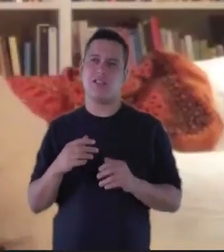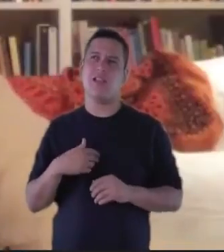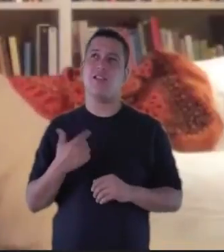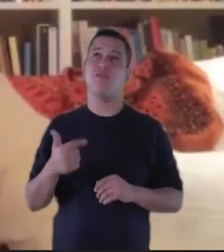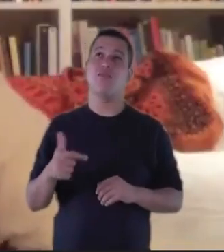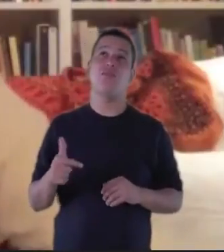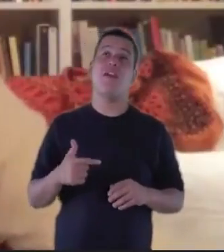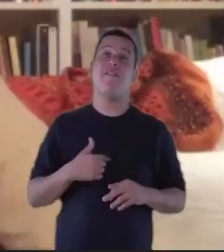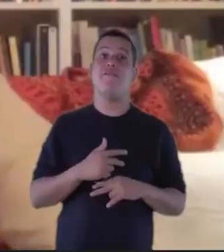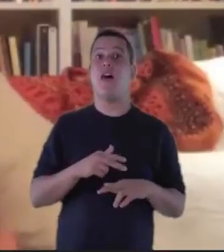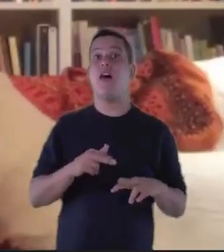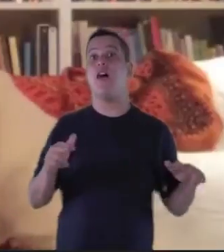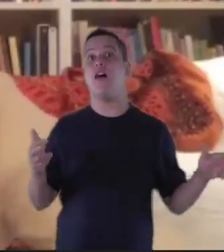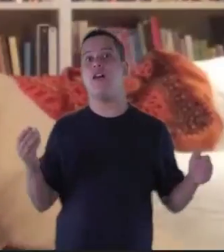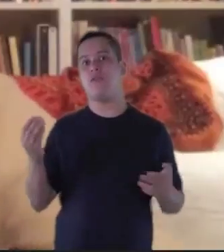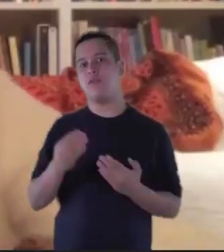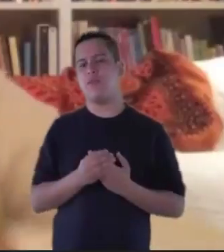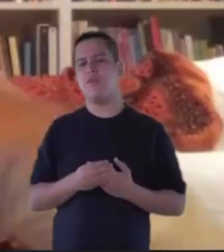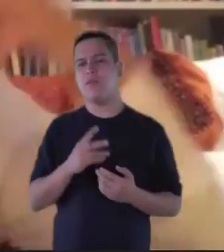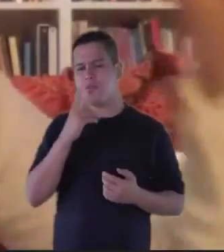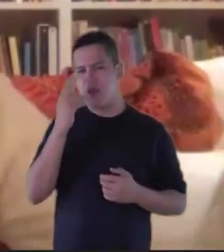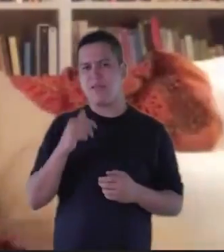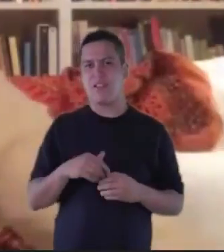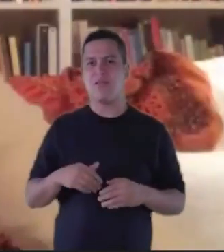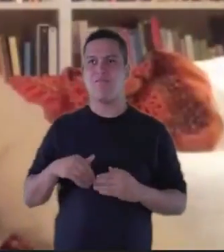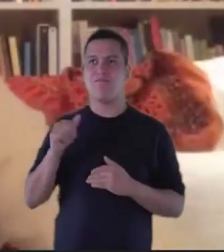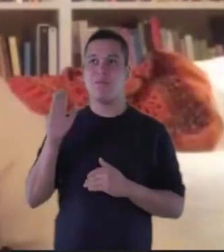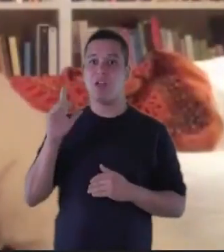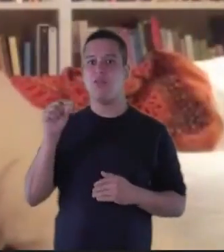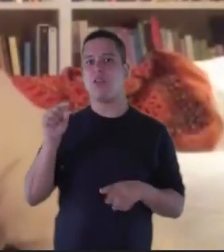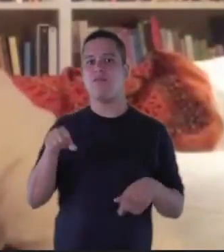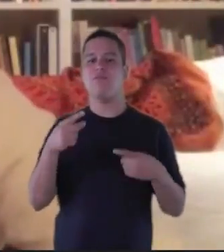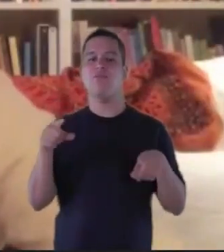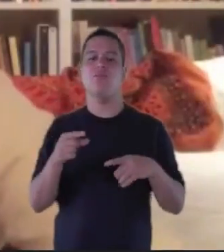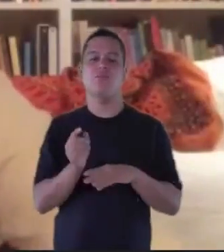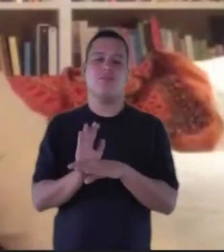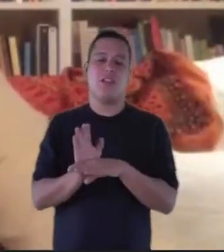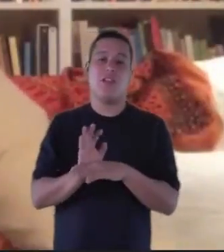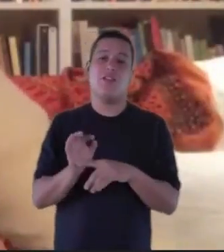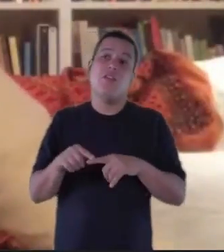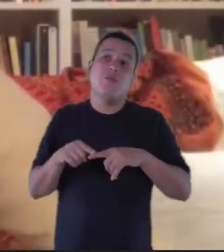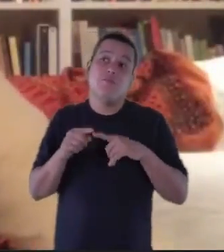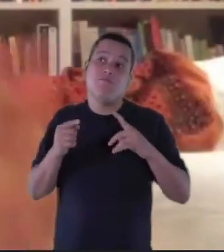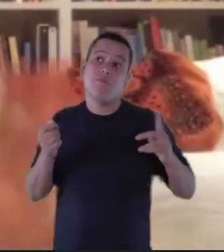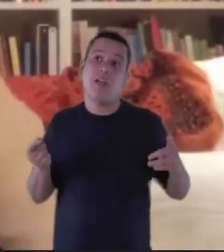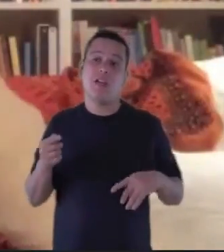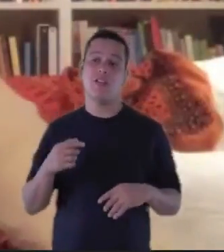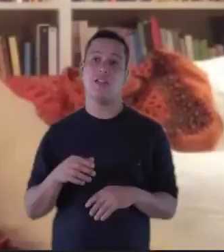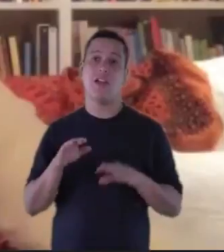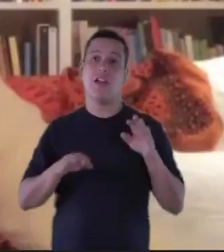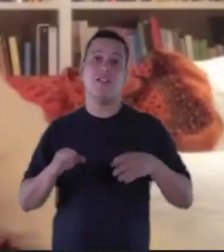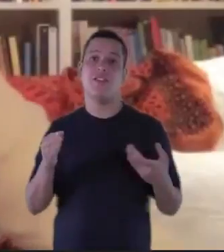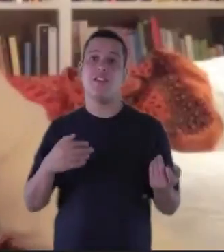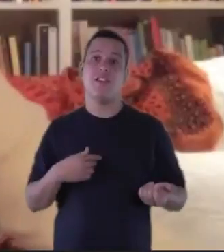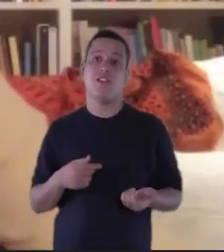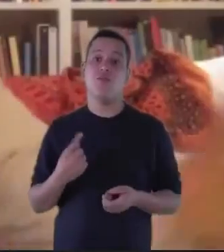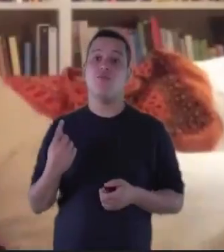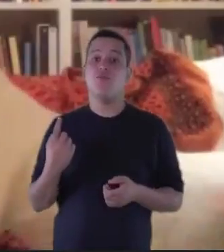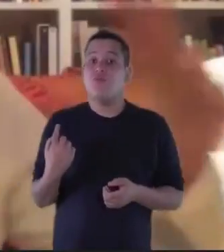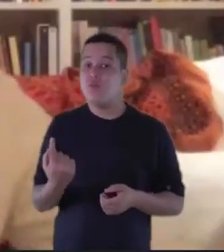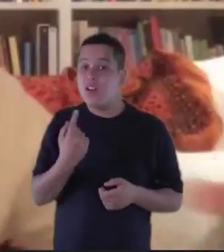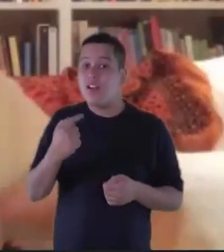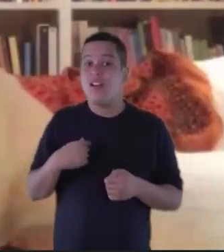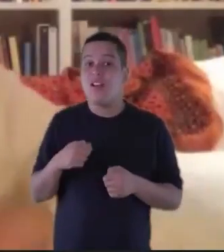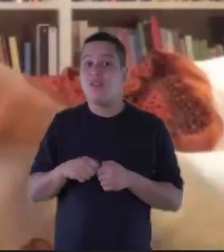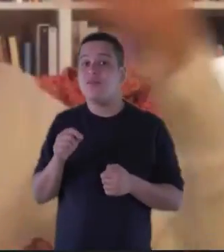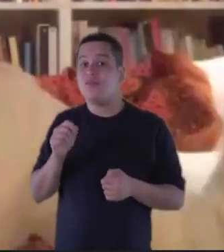de música e mais de televisão, de cinema e tal. Mas tinha uma hora que só sobravam os livros ali. Eu